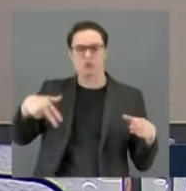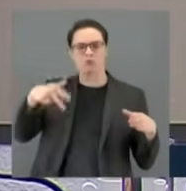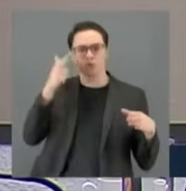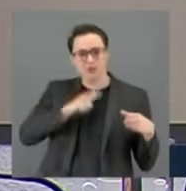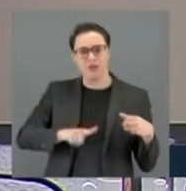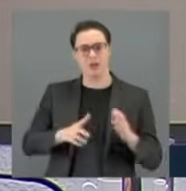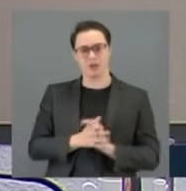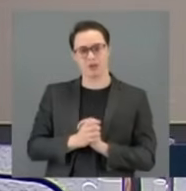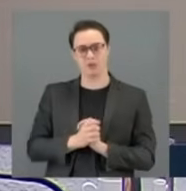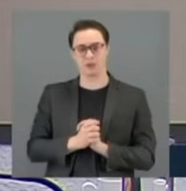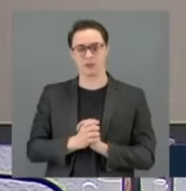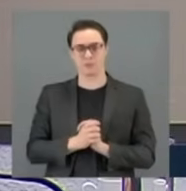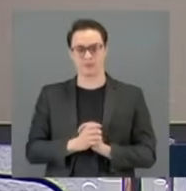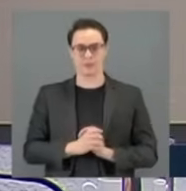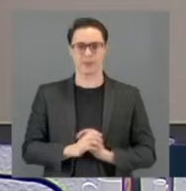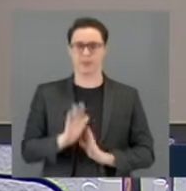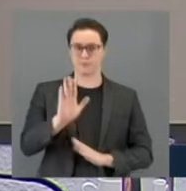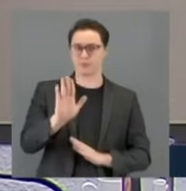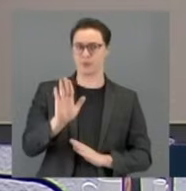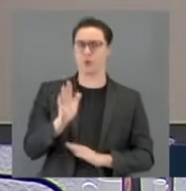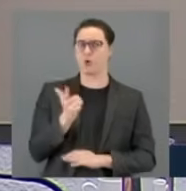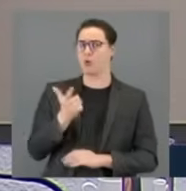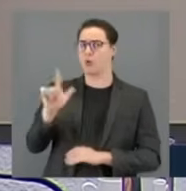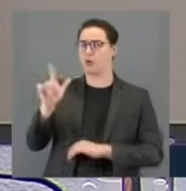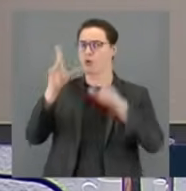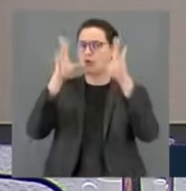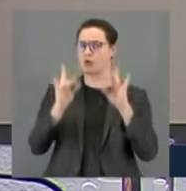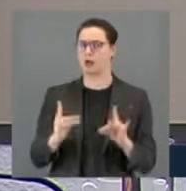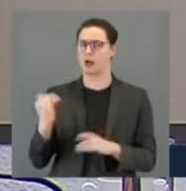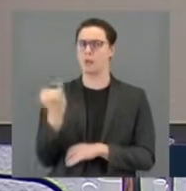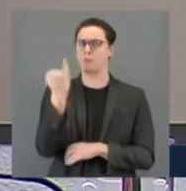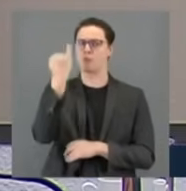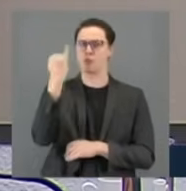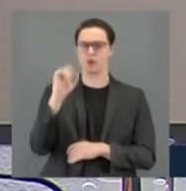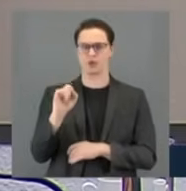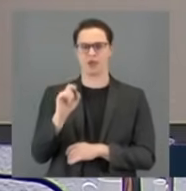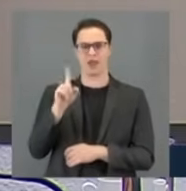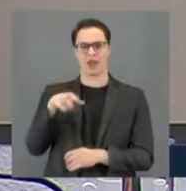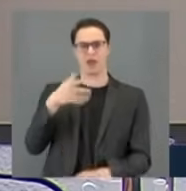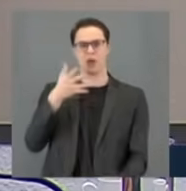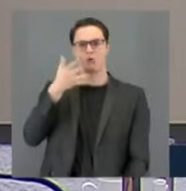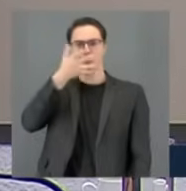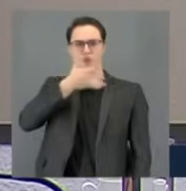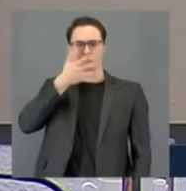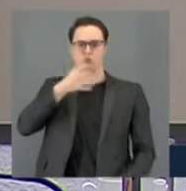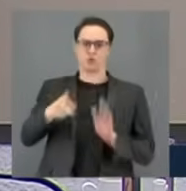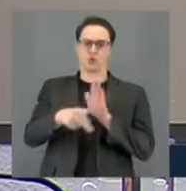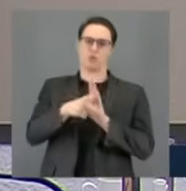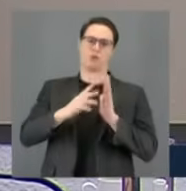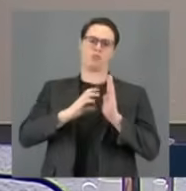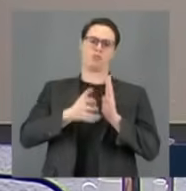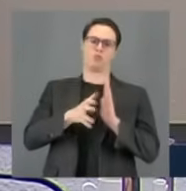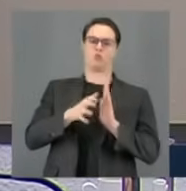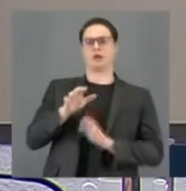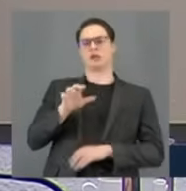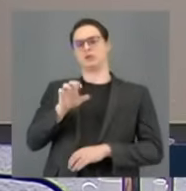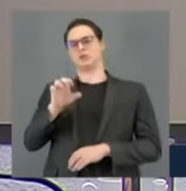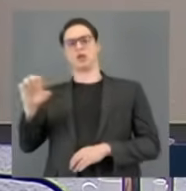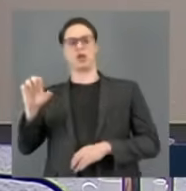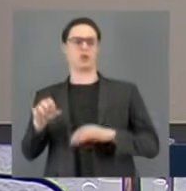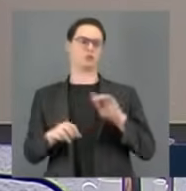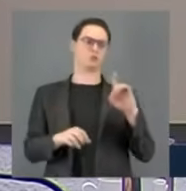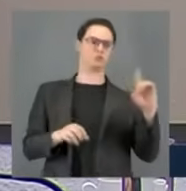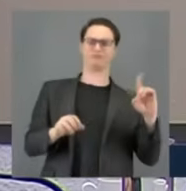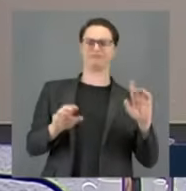Outro ponto importante que precisa ser destacado é que esse não é um discurso de esquerda ou de direita. A liberdade de expressão,